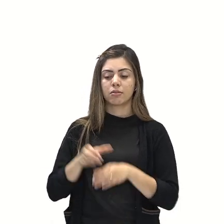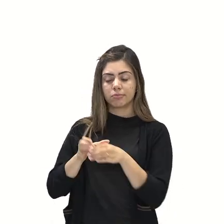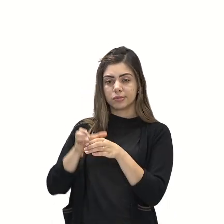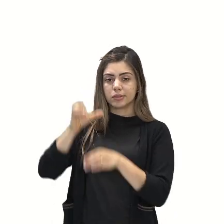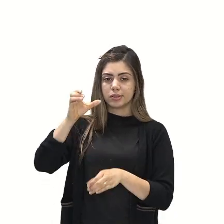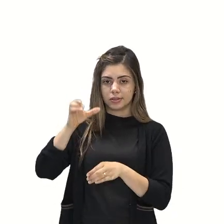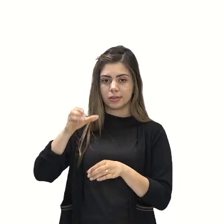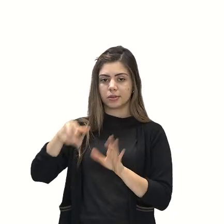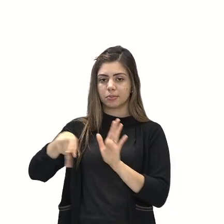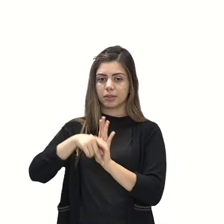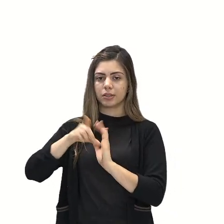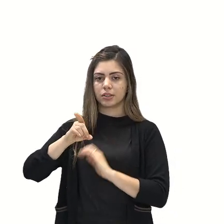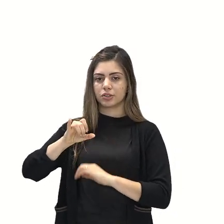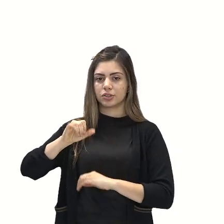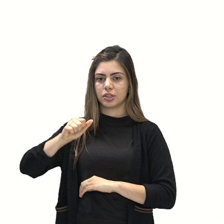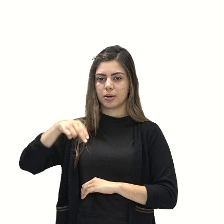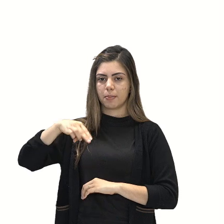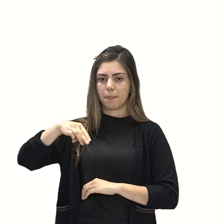diâmetro, ó,